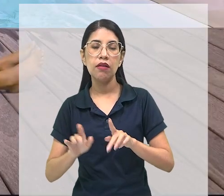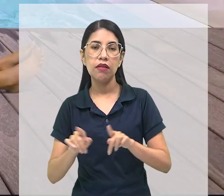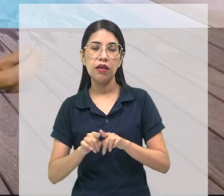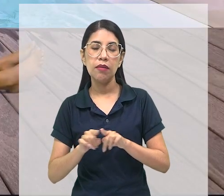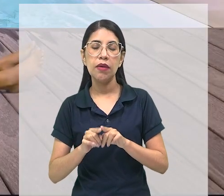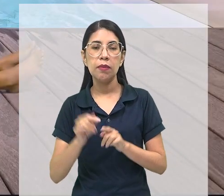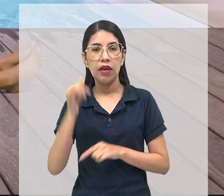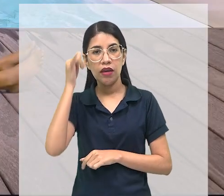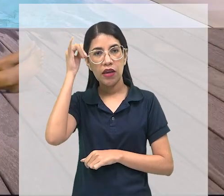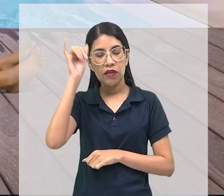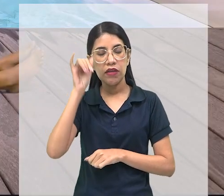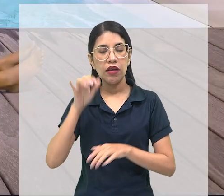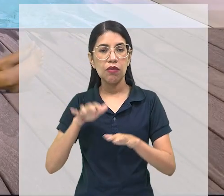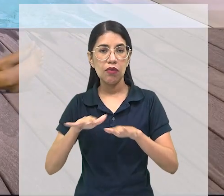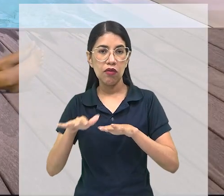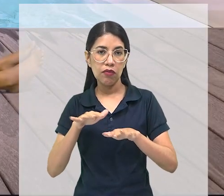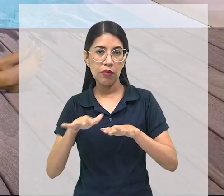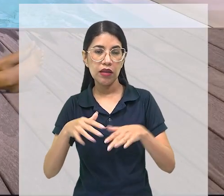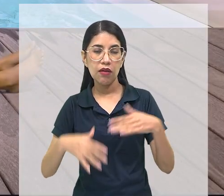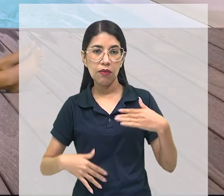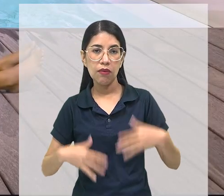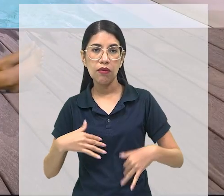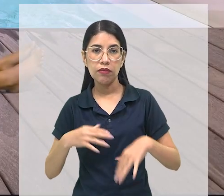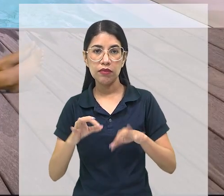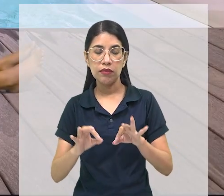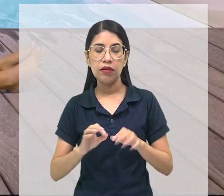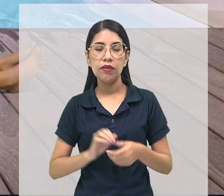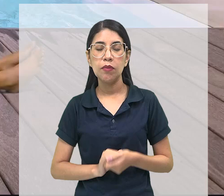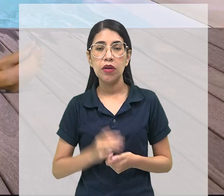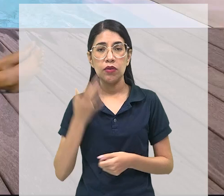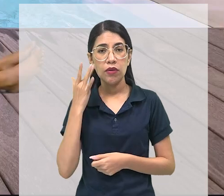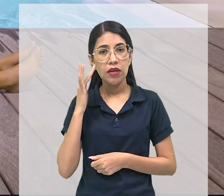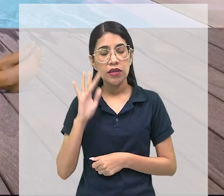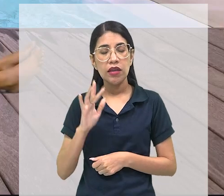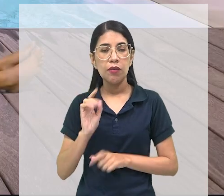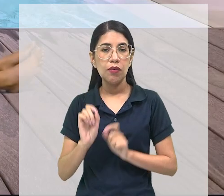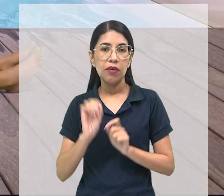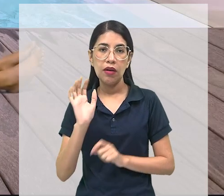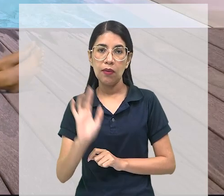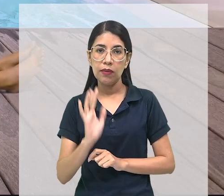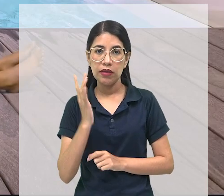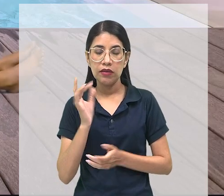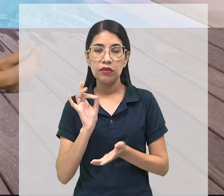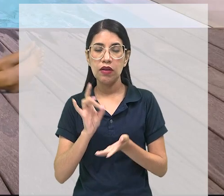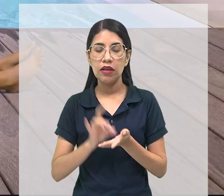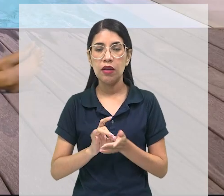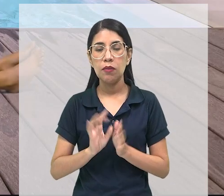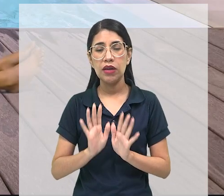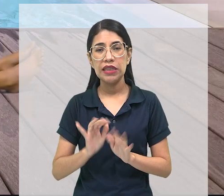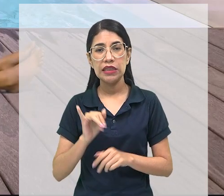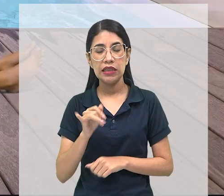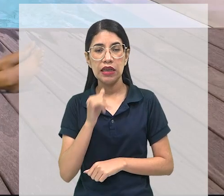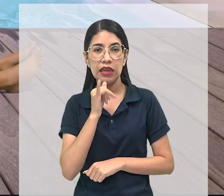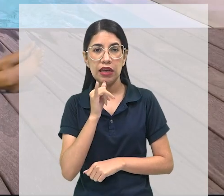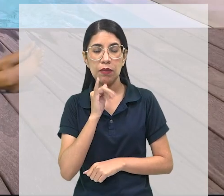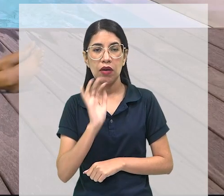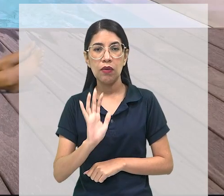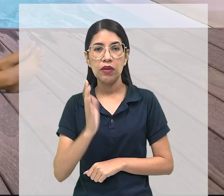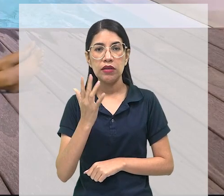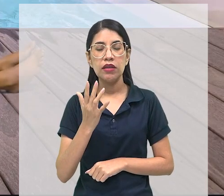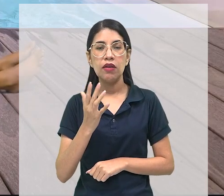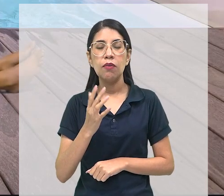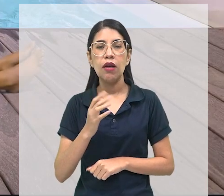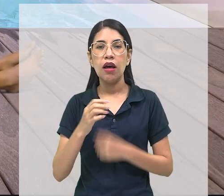não mover demais o corpo da vítima. Você não sabe o que pode ter acontecido e, de repente, se for caso de uma lesão medular,